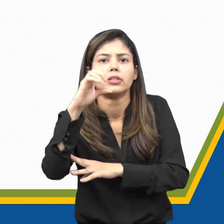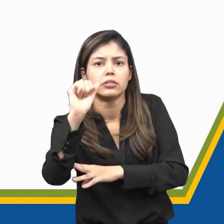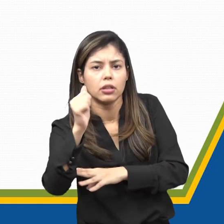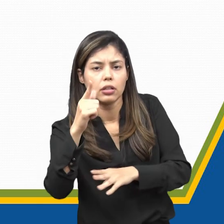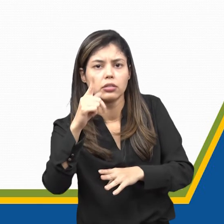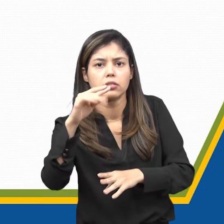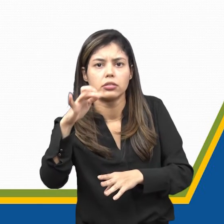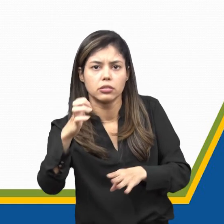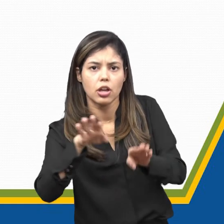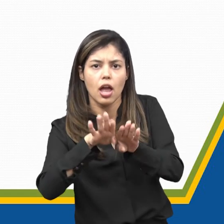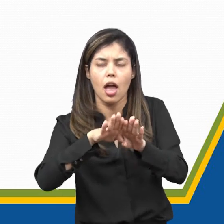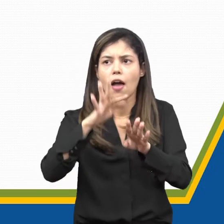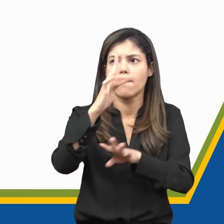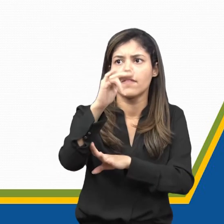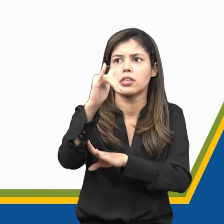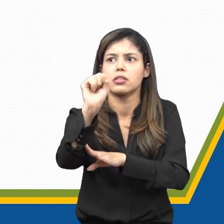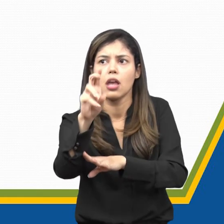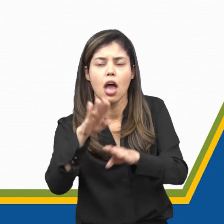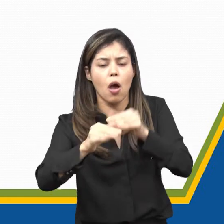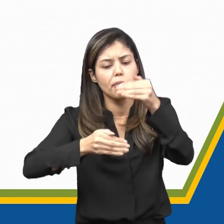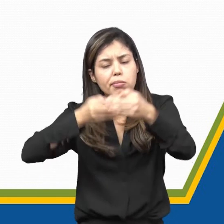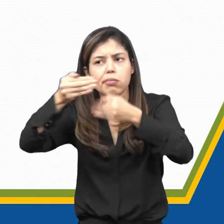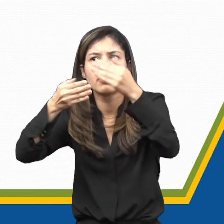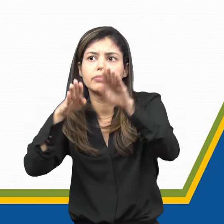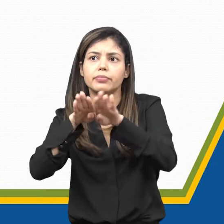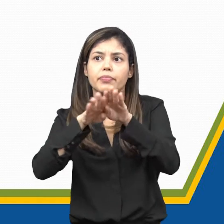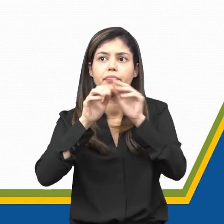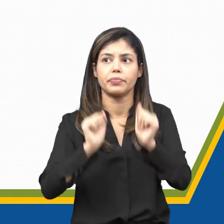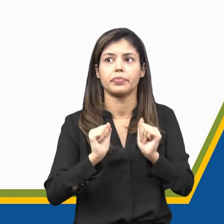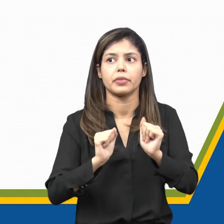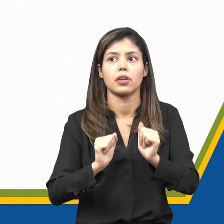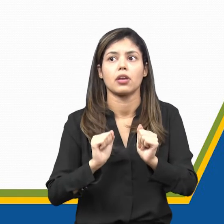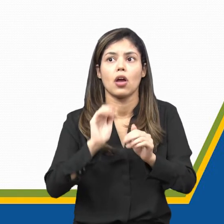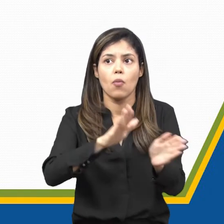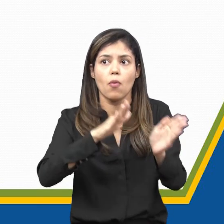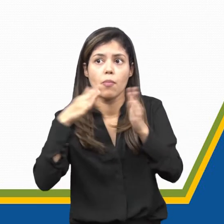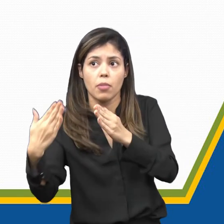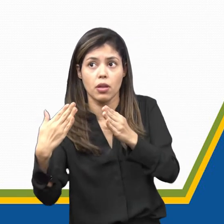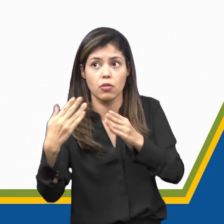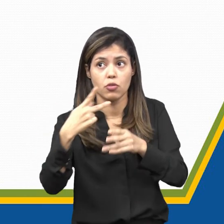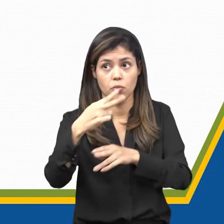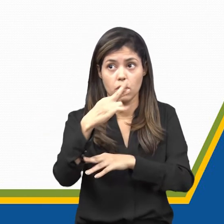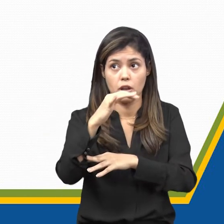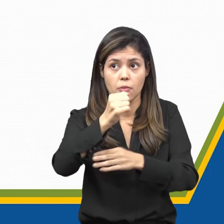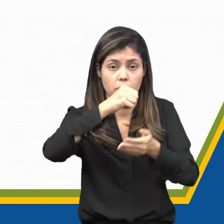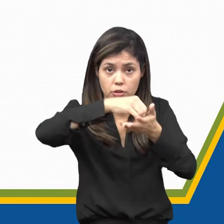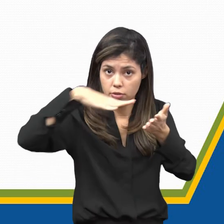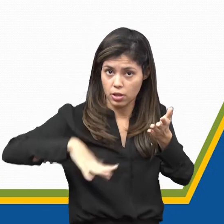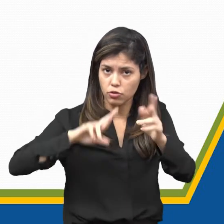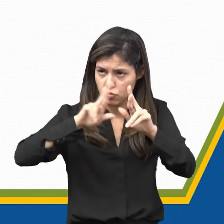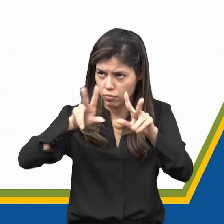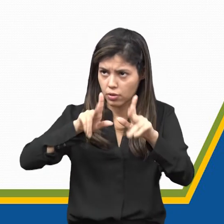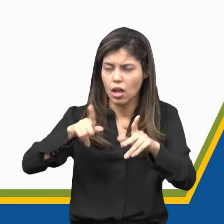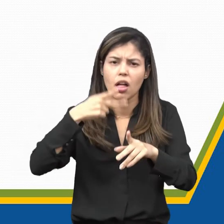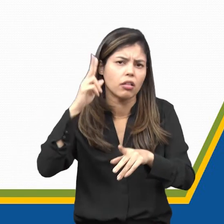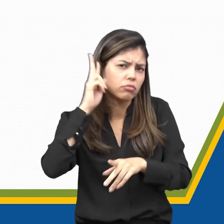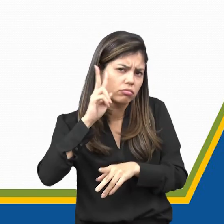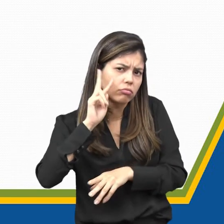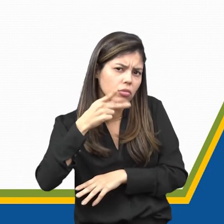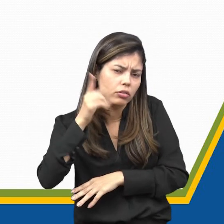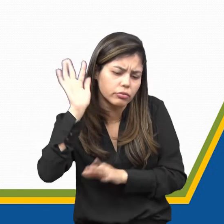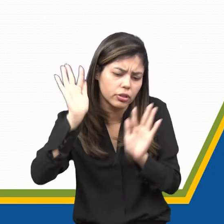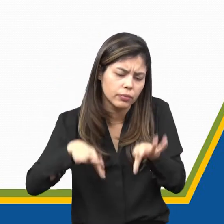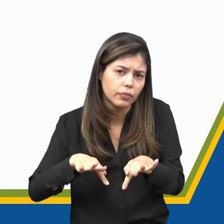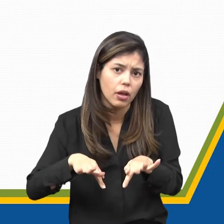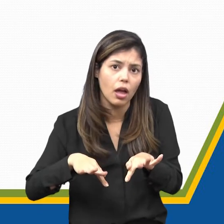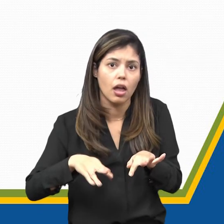ele possa entender como cada capacidade física é desenvolvida, por meio de um programa de exercícios diferenciados. Lembra que a gente falou isso lá